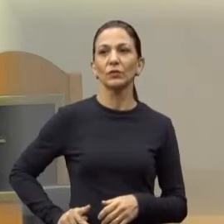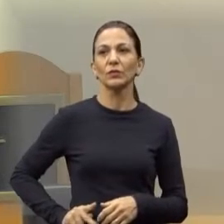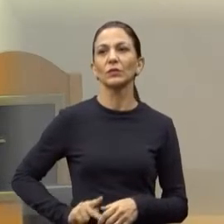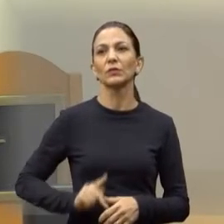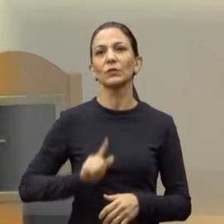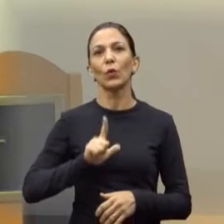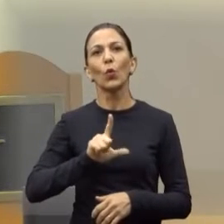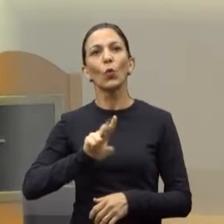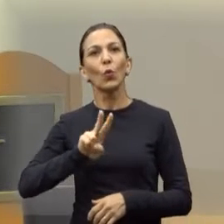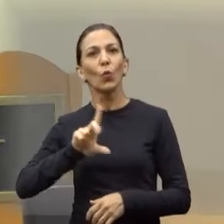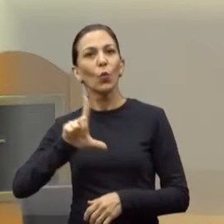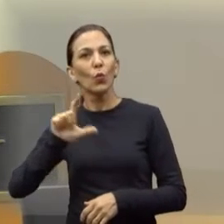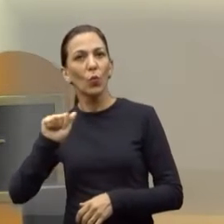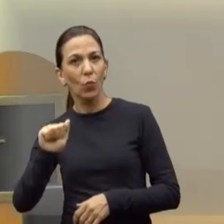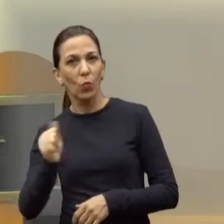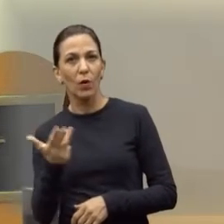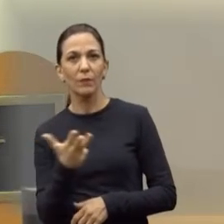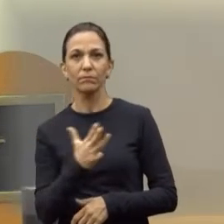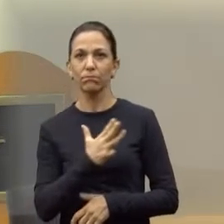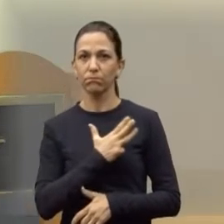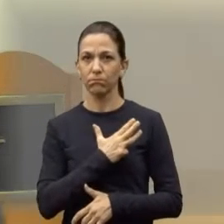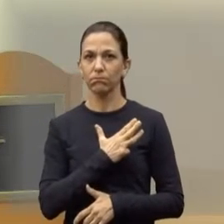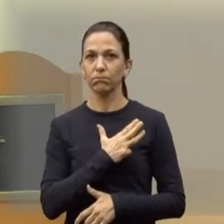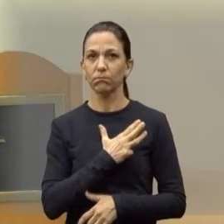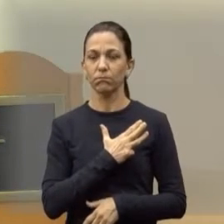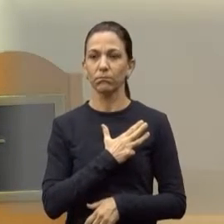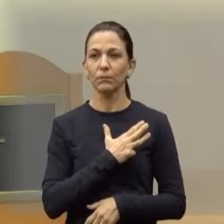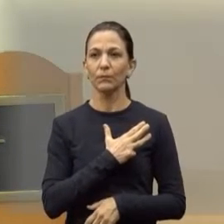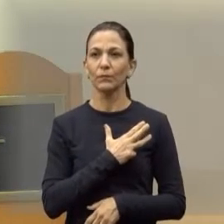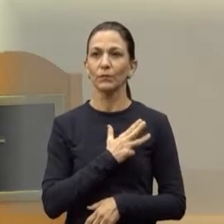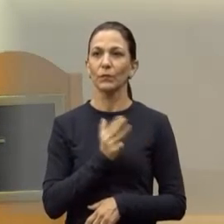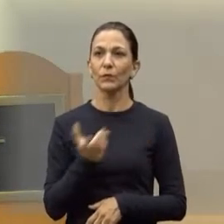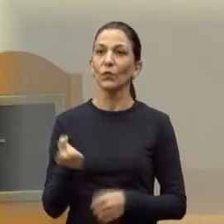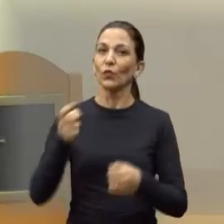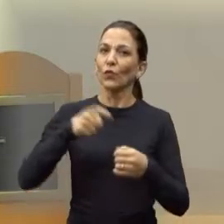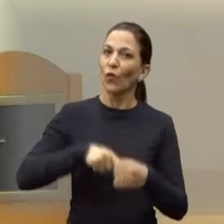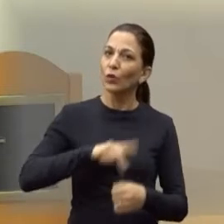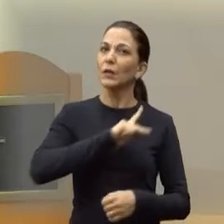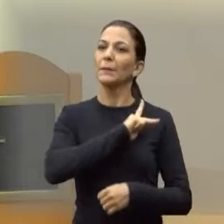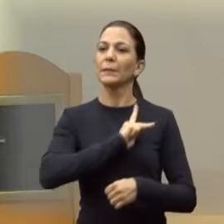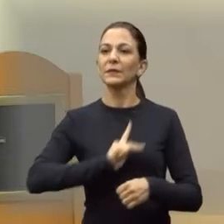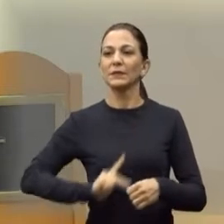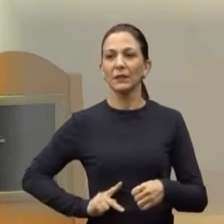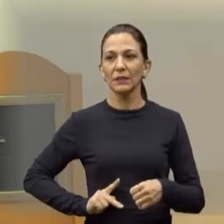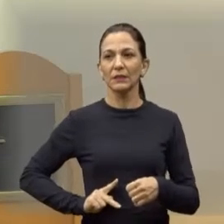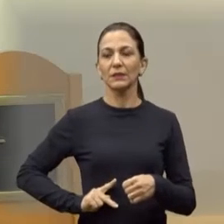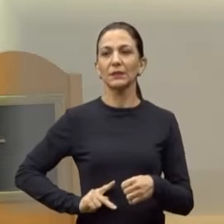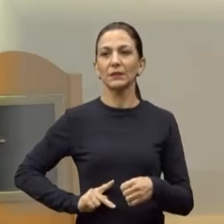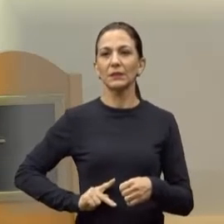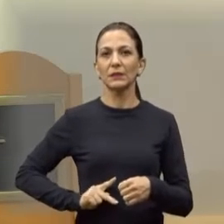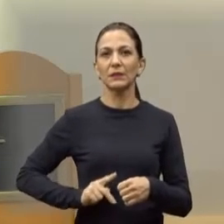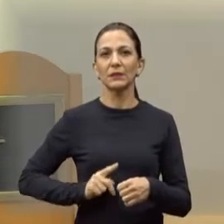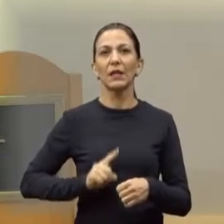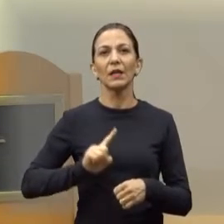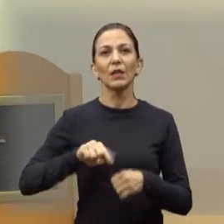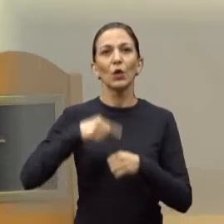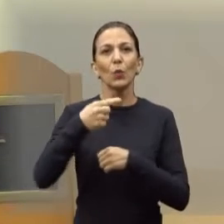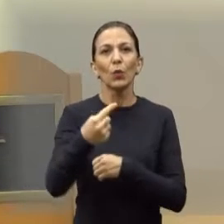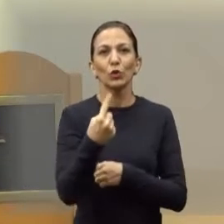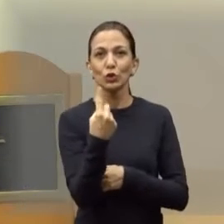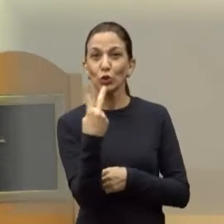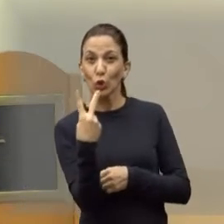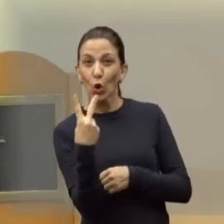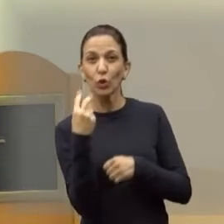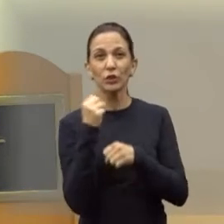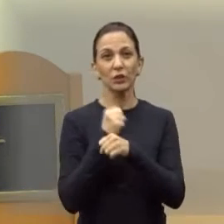Luiz Inácio Lula da Silva que volta à presidência 12 anos depois